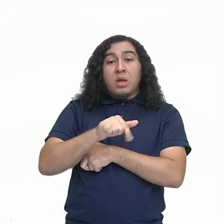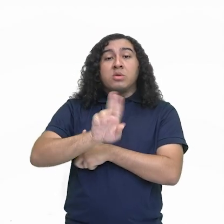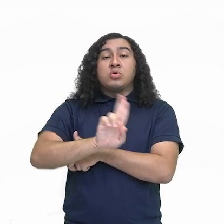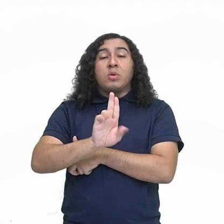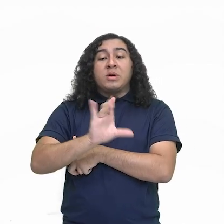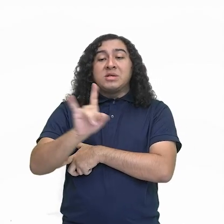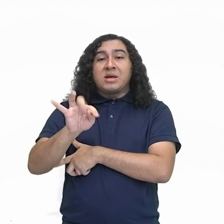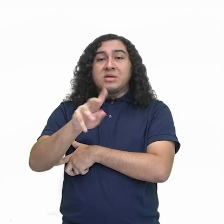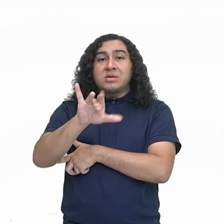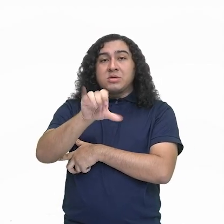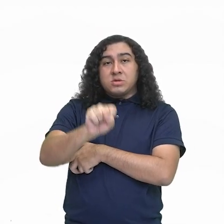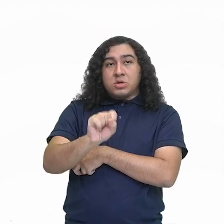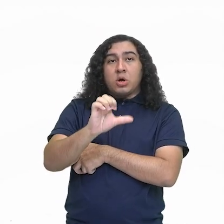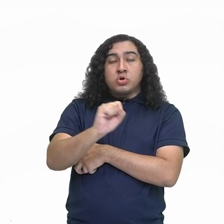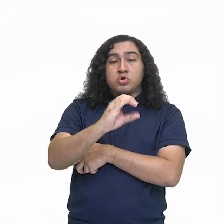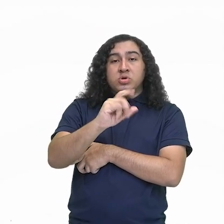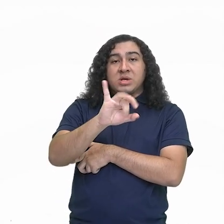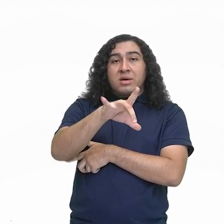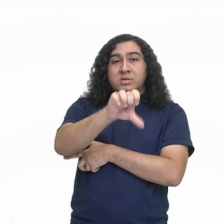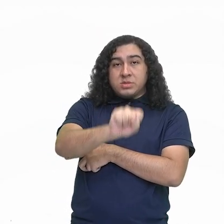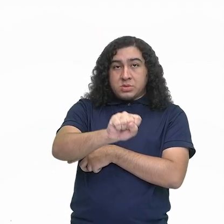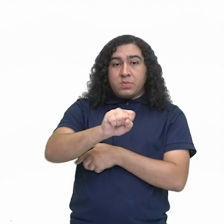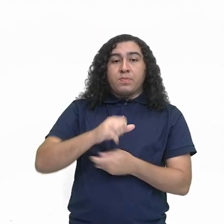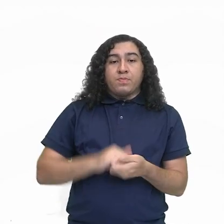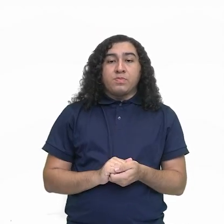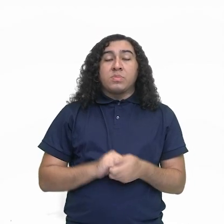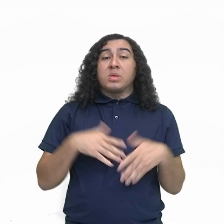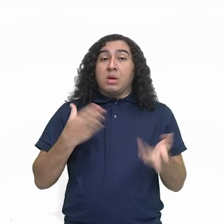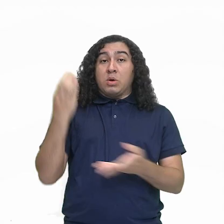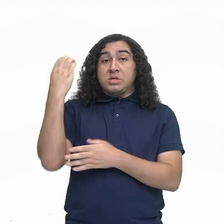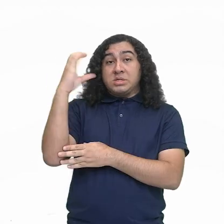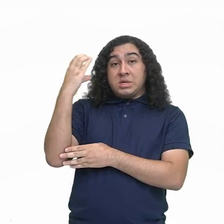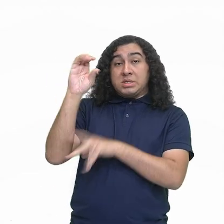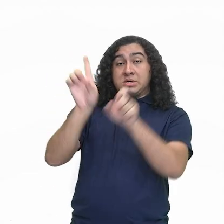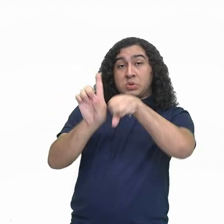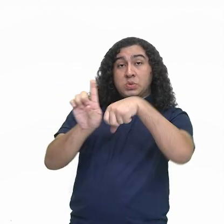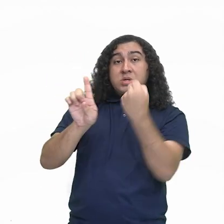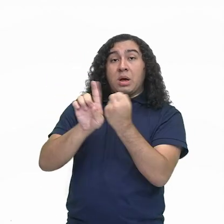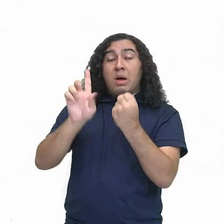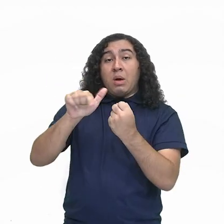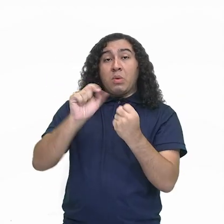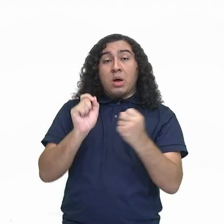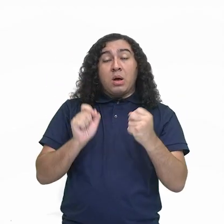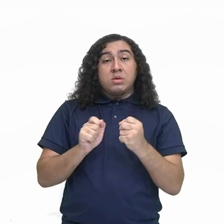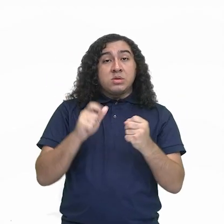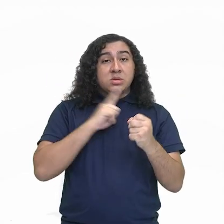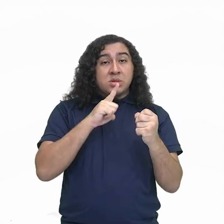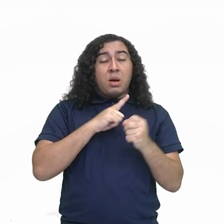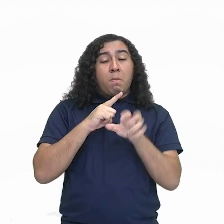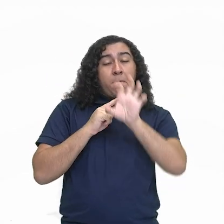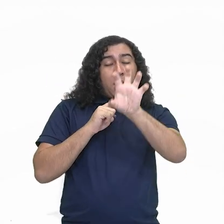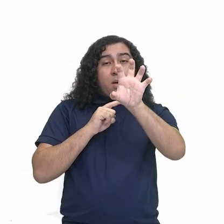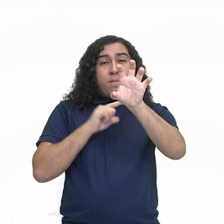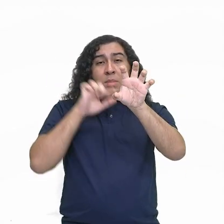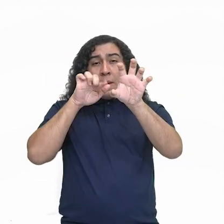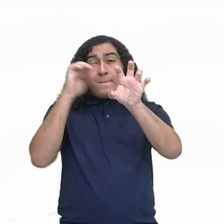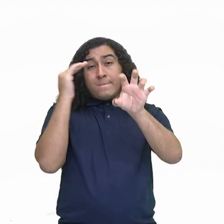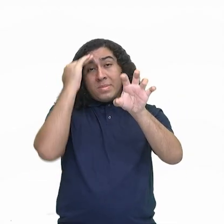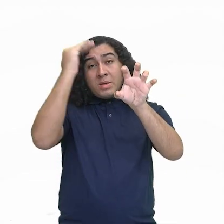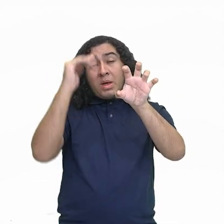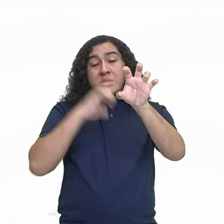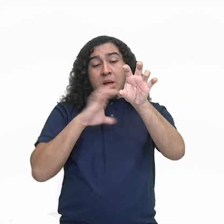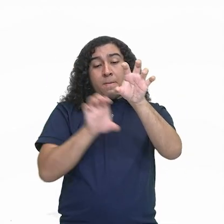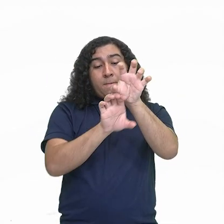de ciências sociais, né? Então, as ciências sociais é um grande guarda-chuva, que debaixo desse guarda-chuva estão